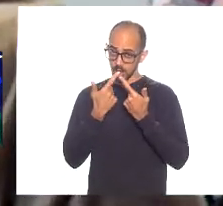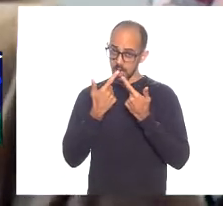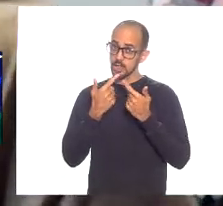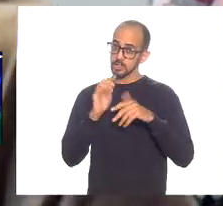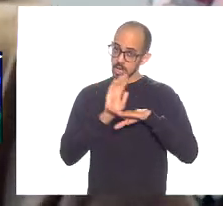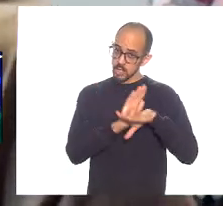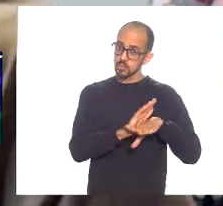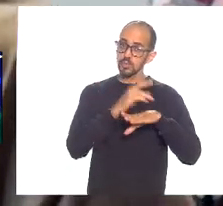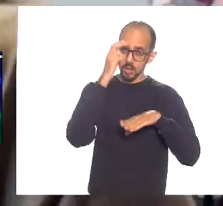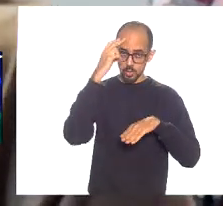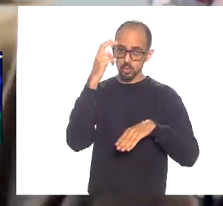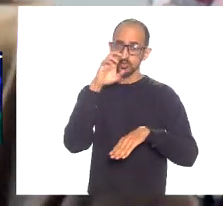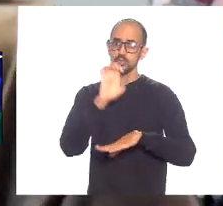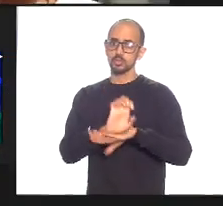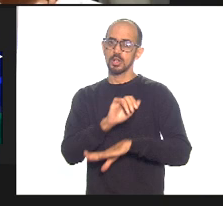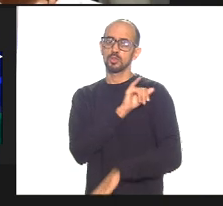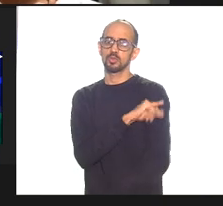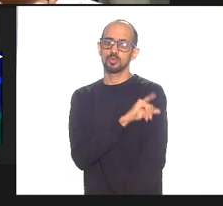de Janeiro